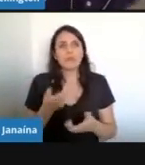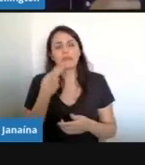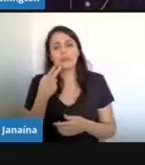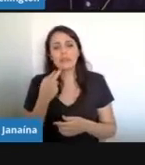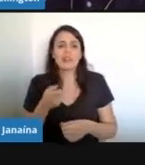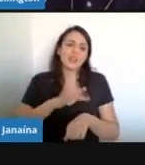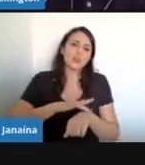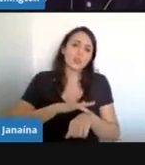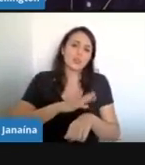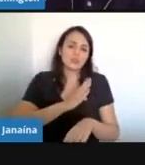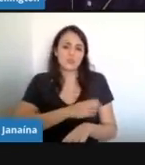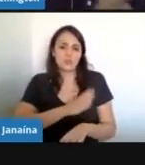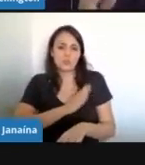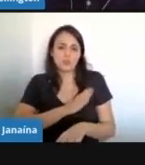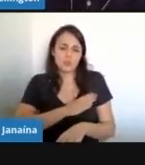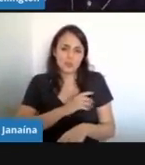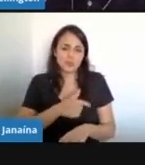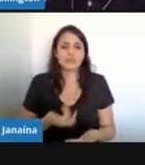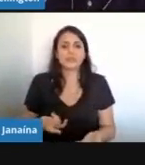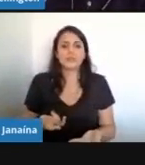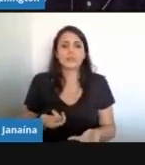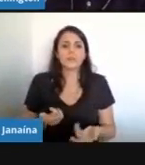doenças cardiovasculares, trânsito,